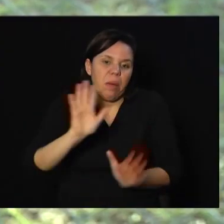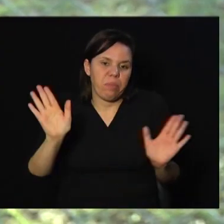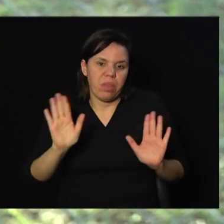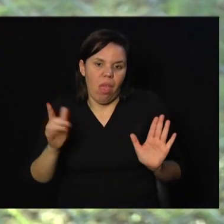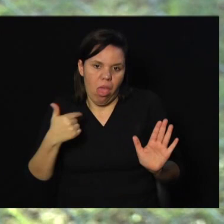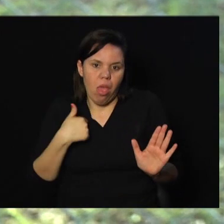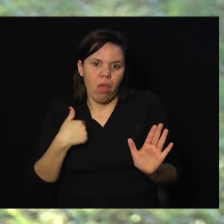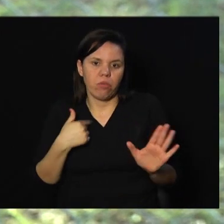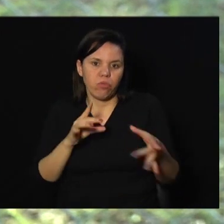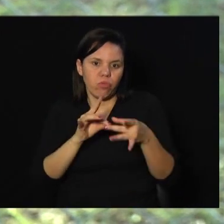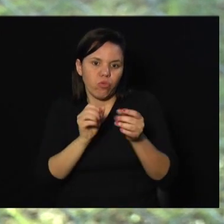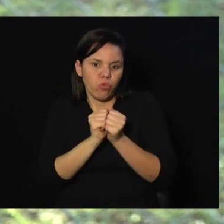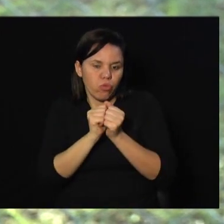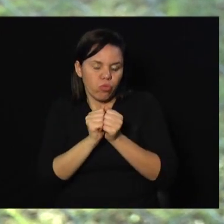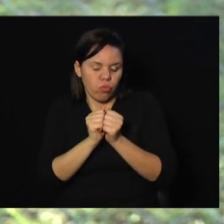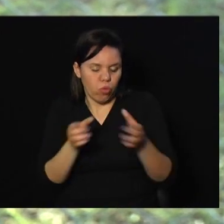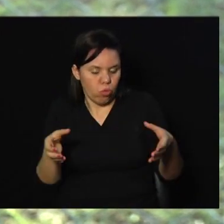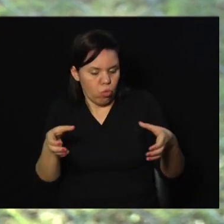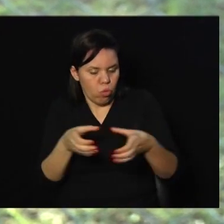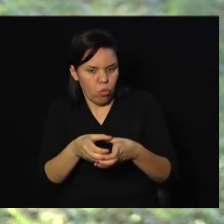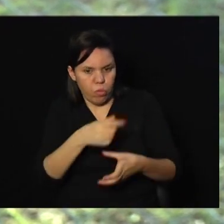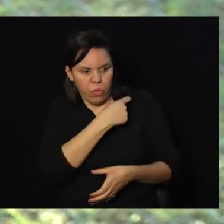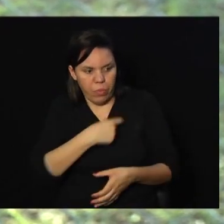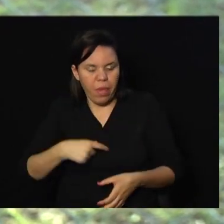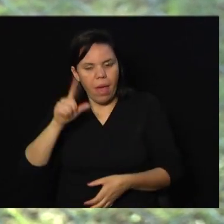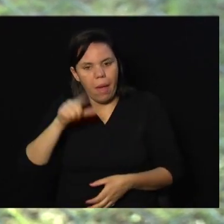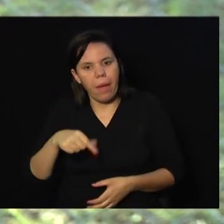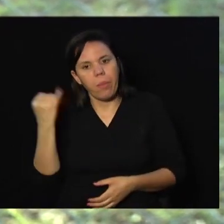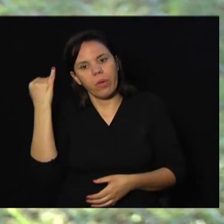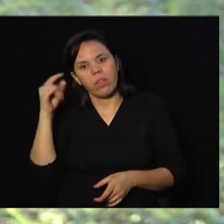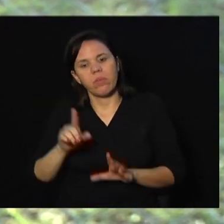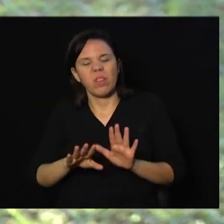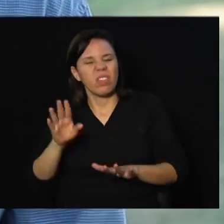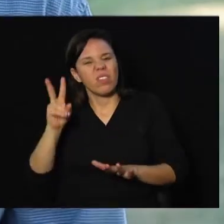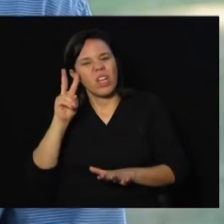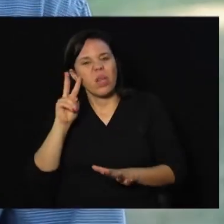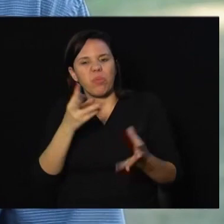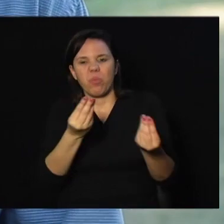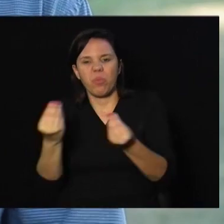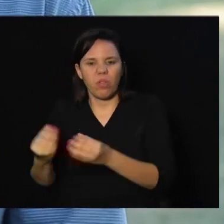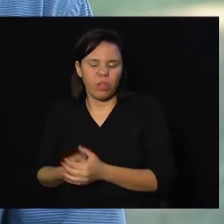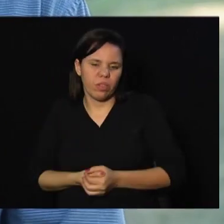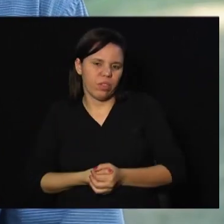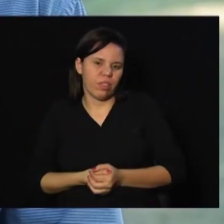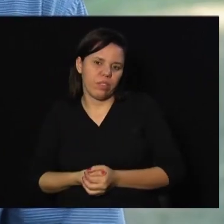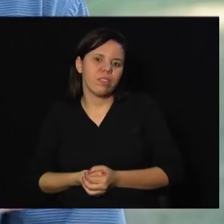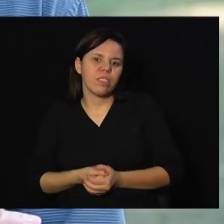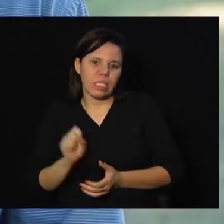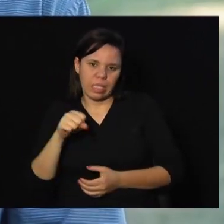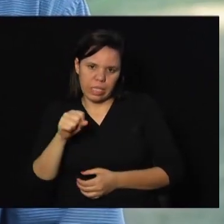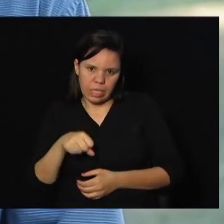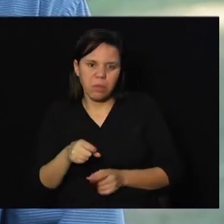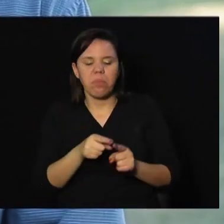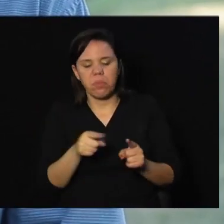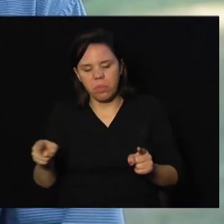Talvez seja isso, uma coisa mais significante, eu não me recordo, já não... Então ficou um carinho, então, pelo período